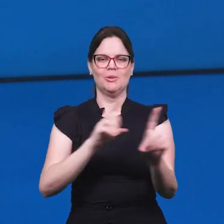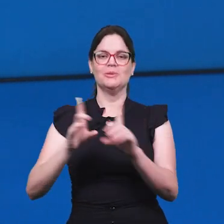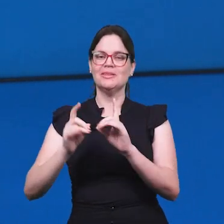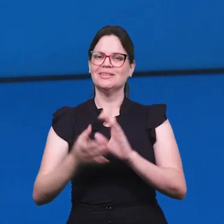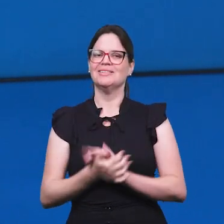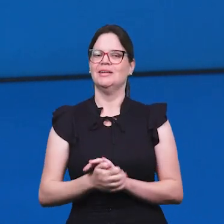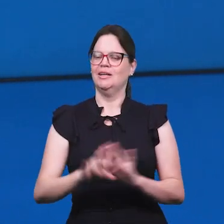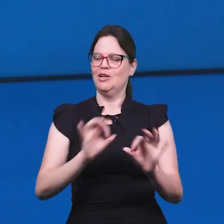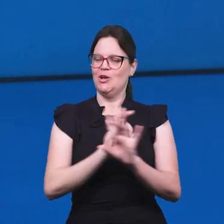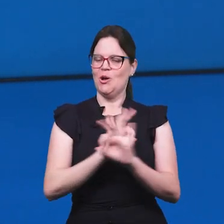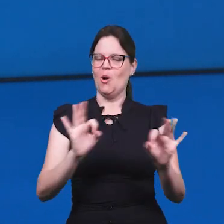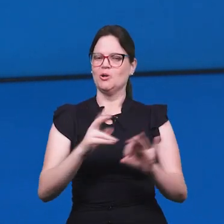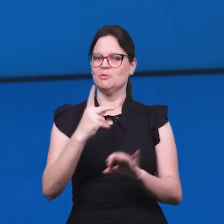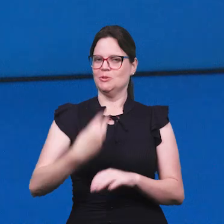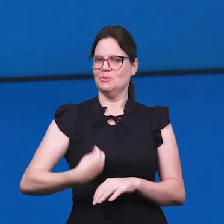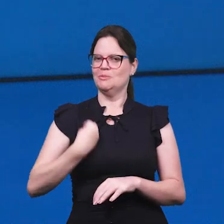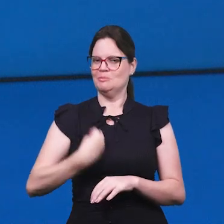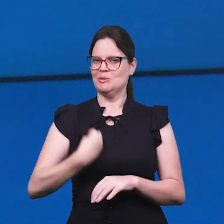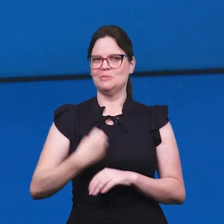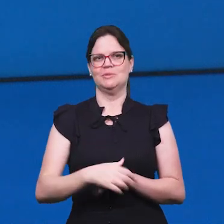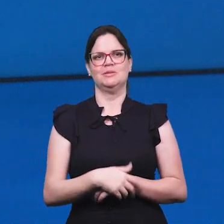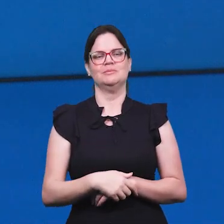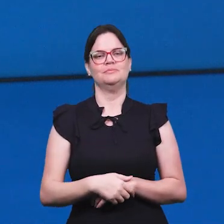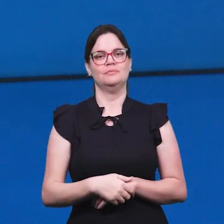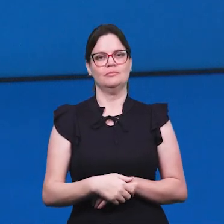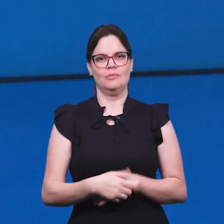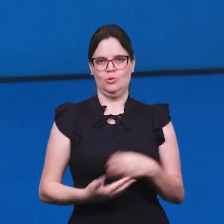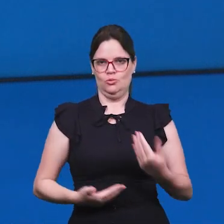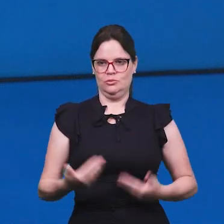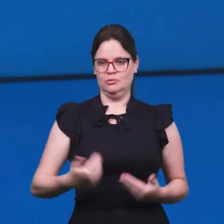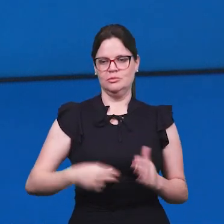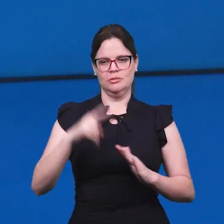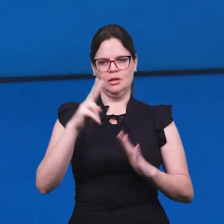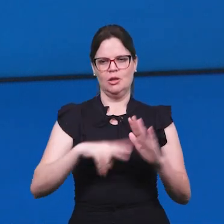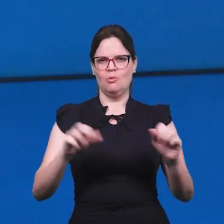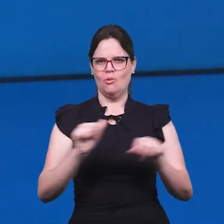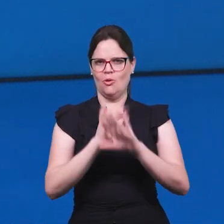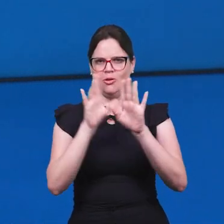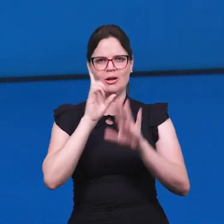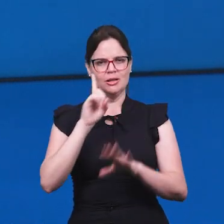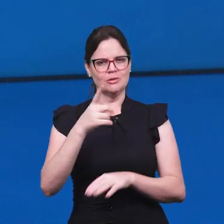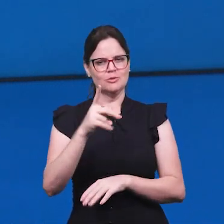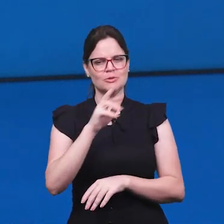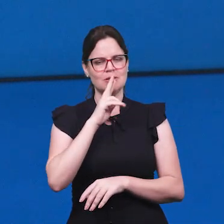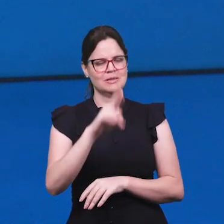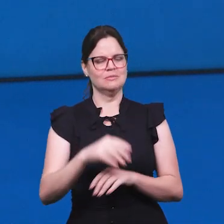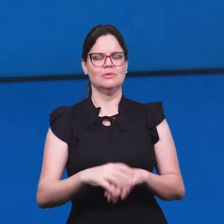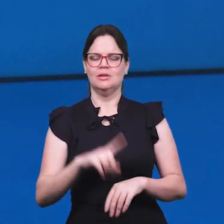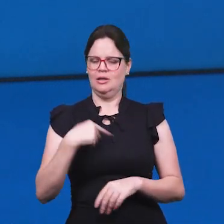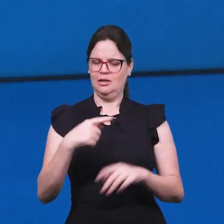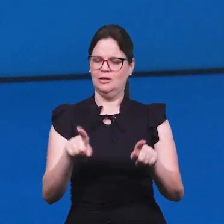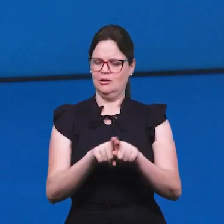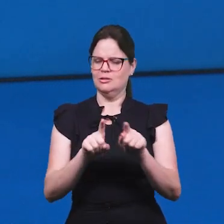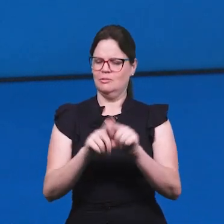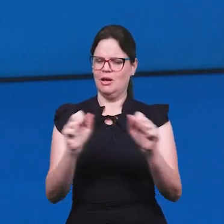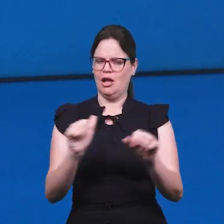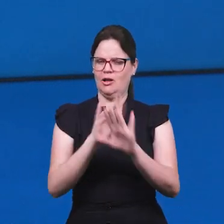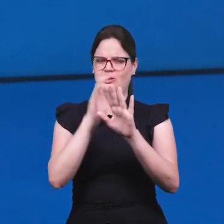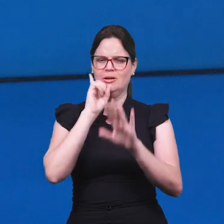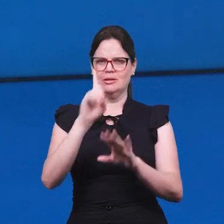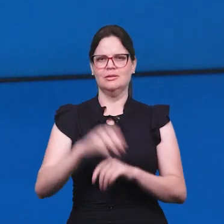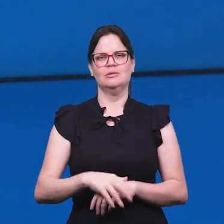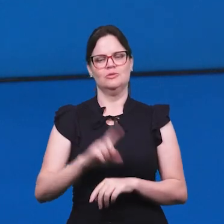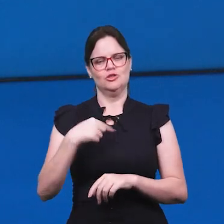Pela sua boa participação, viu? O pastor, o irmão terminou glorificando ao Senhor com a sua resposta e nós aqui